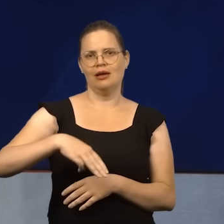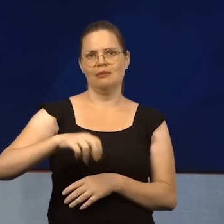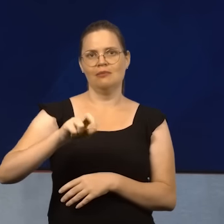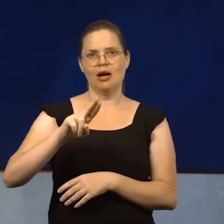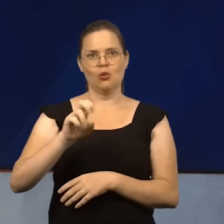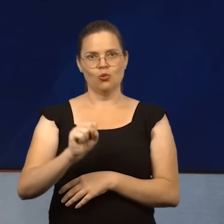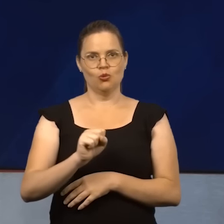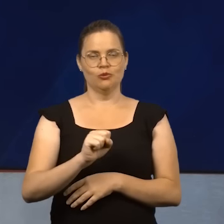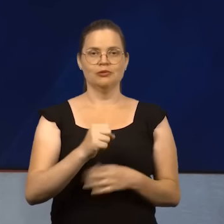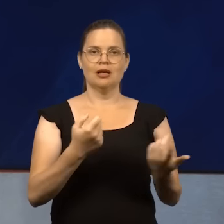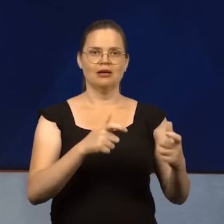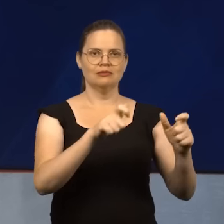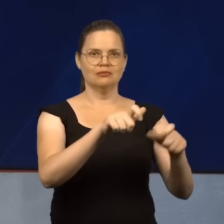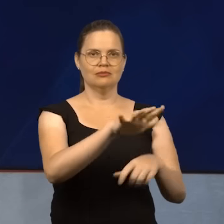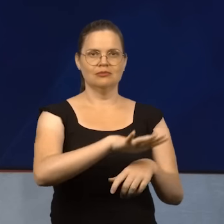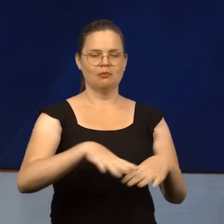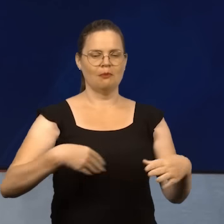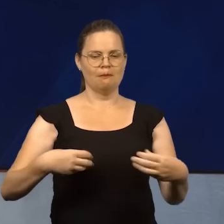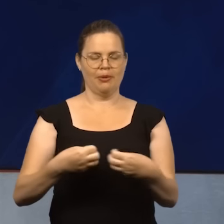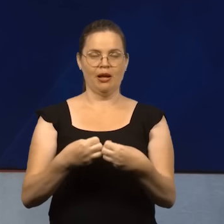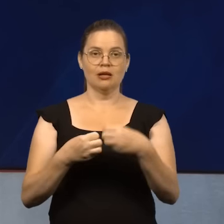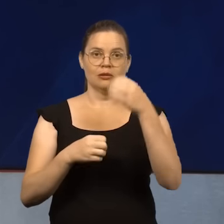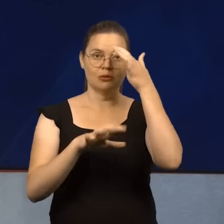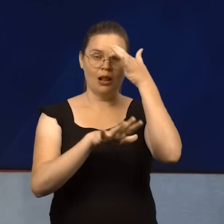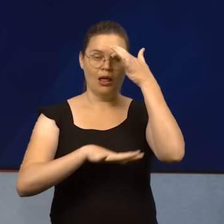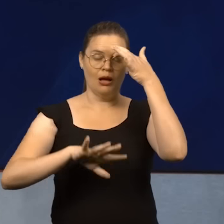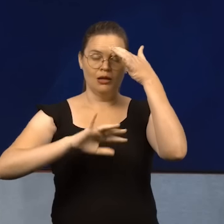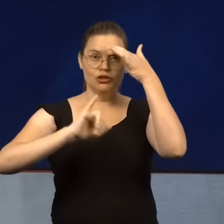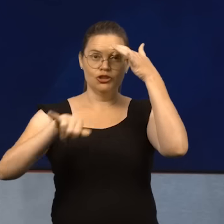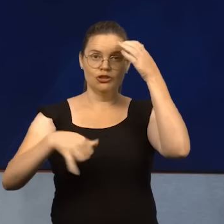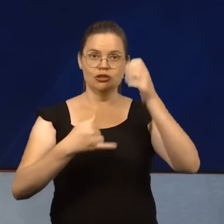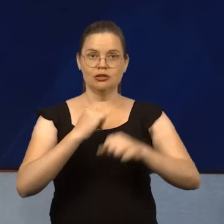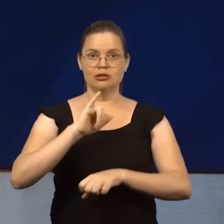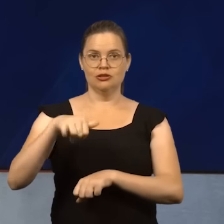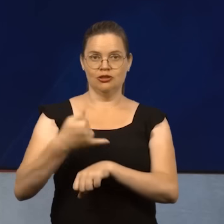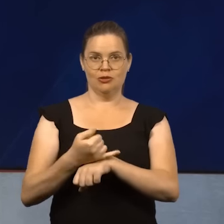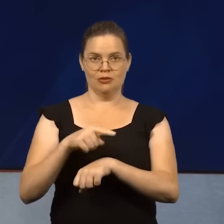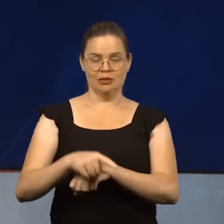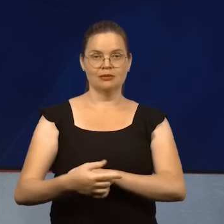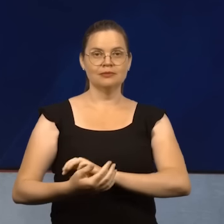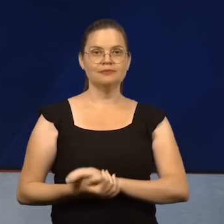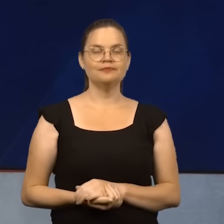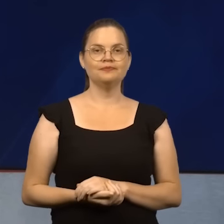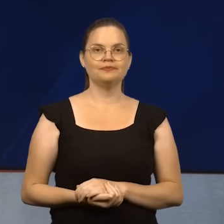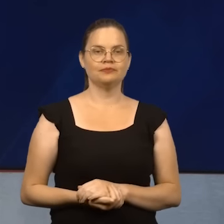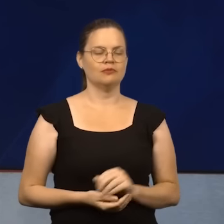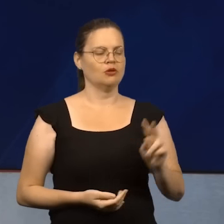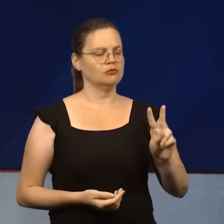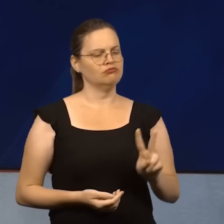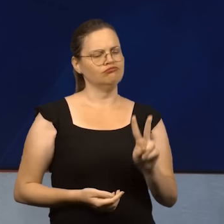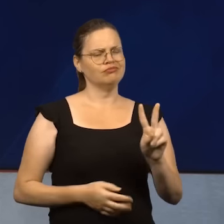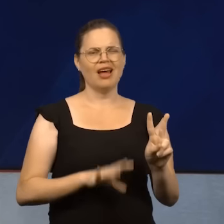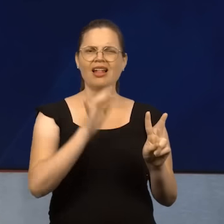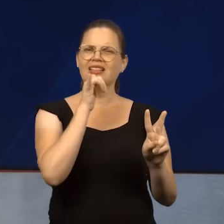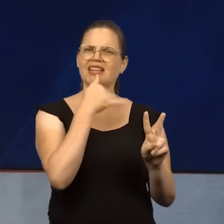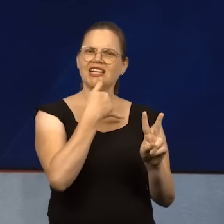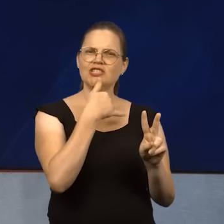que era uma região próxima a Jerusalém. E eles, caminhando tristes,